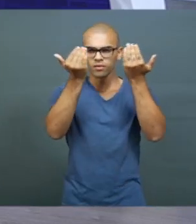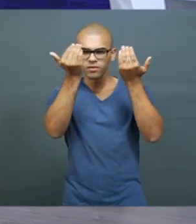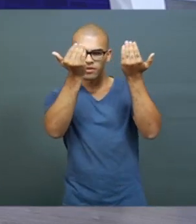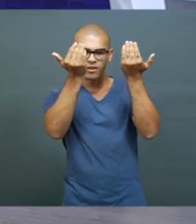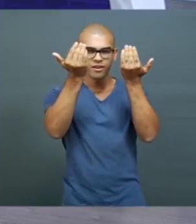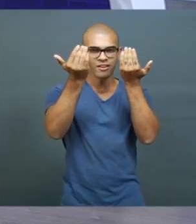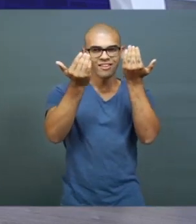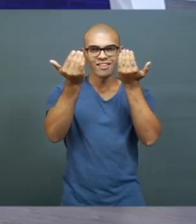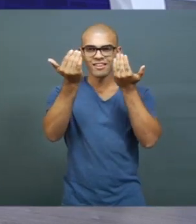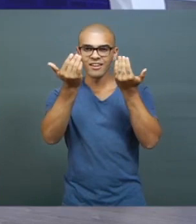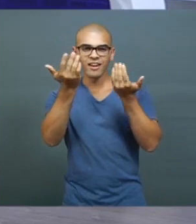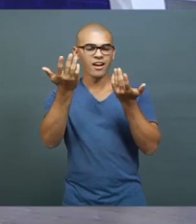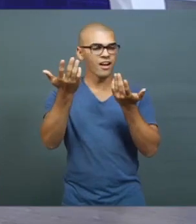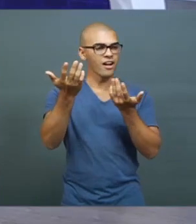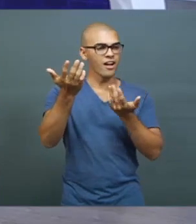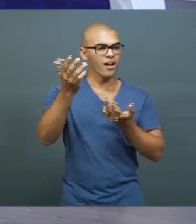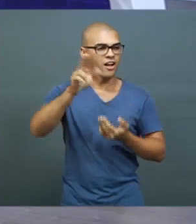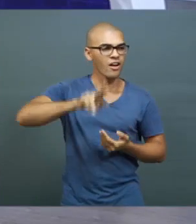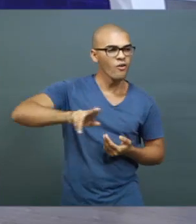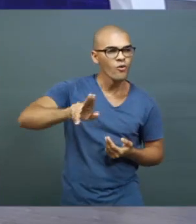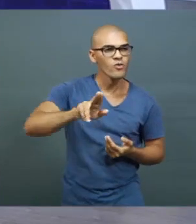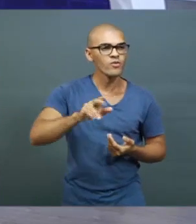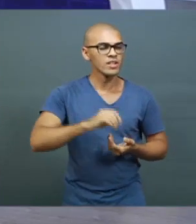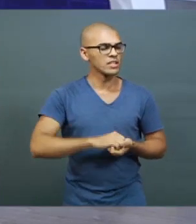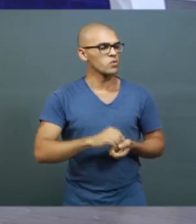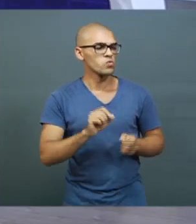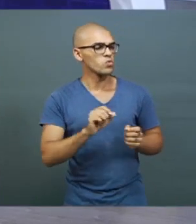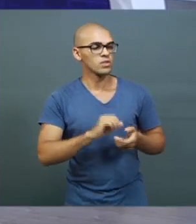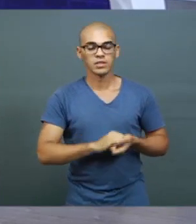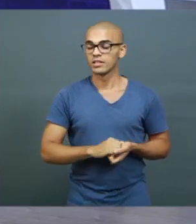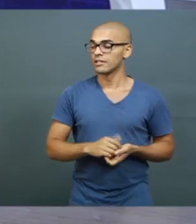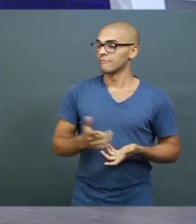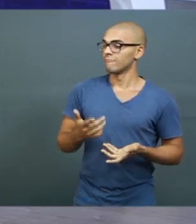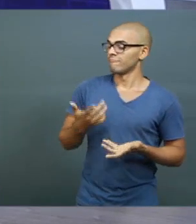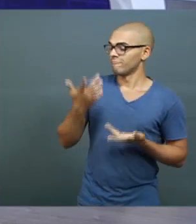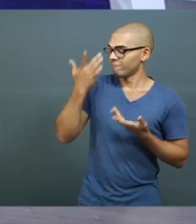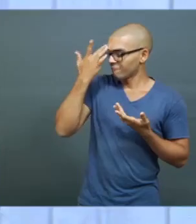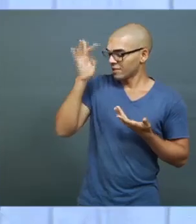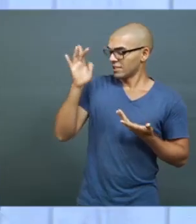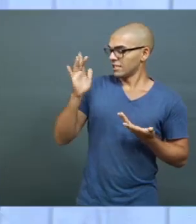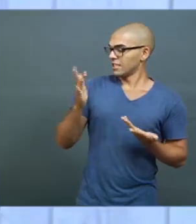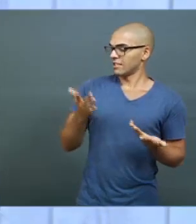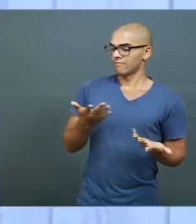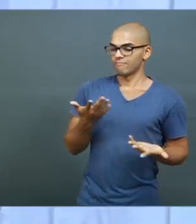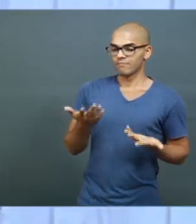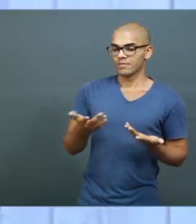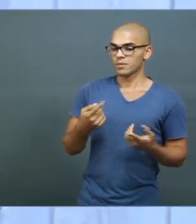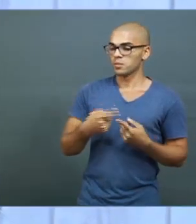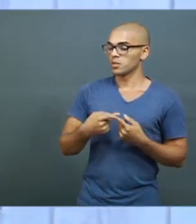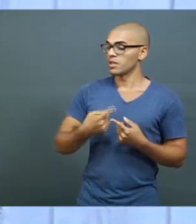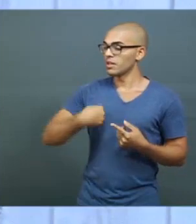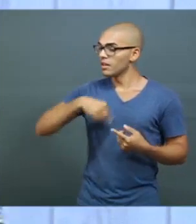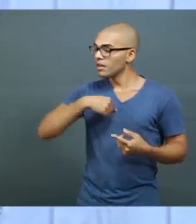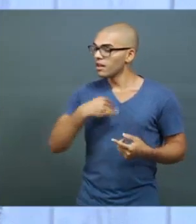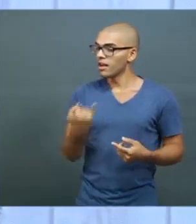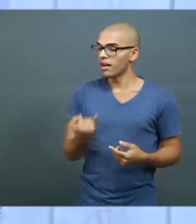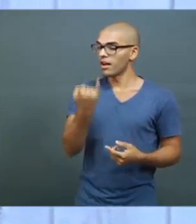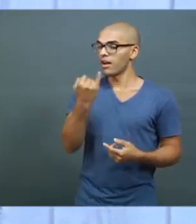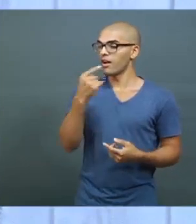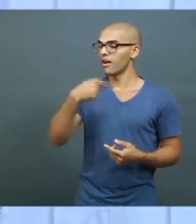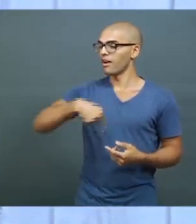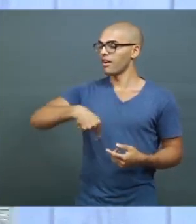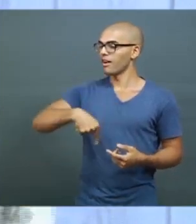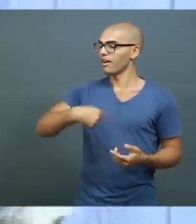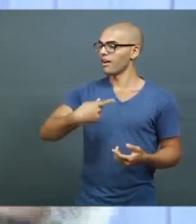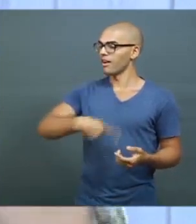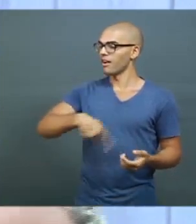eu não sei. Eu acho que assim, a gente, como o Carlinhos falou, tem se tornado um polo importante de cultura no interior. Eu acho que tem isso um pouco... Assim, Uberlândia